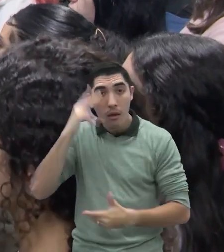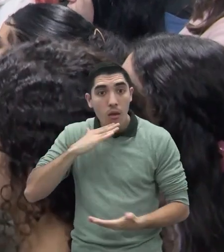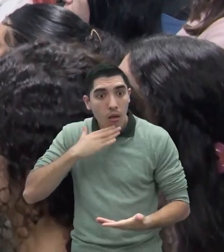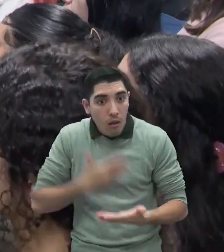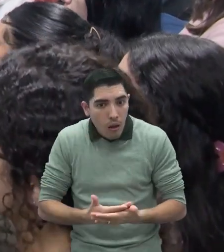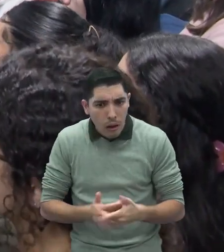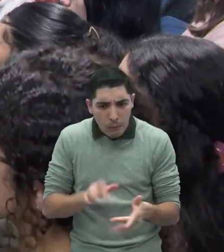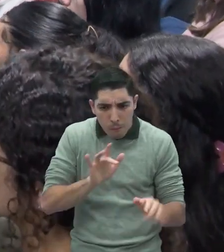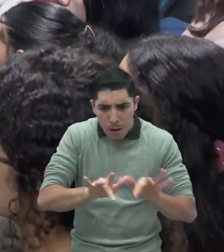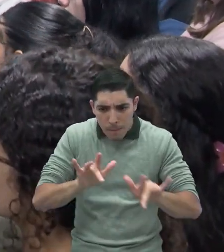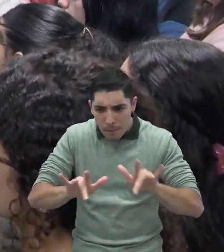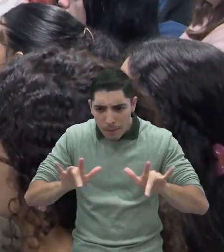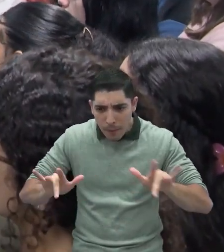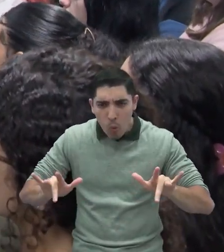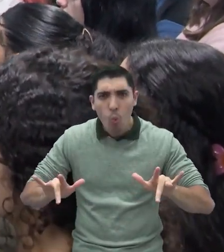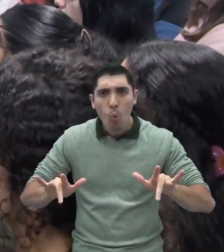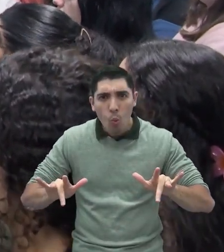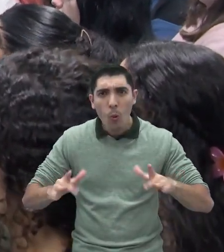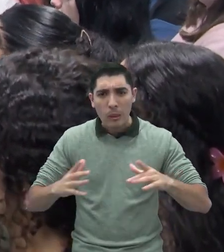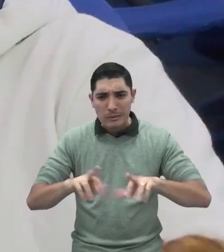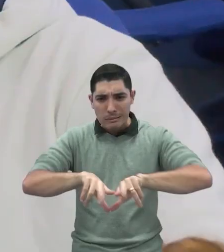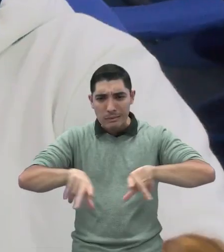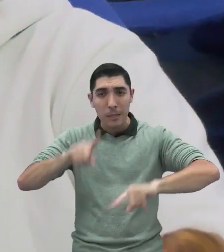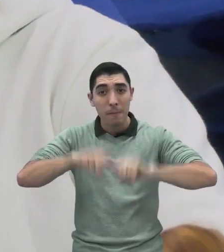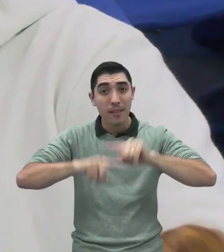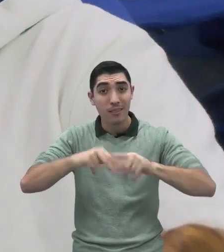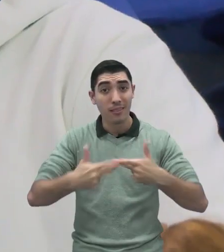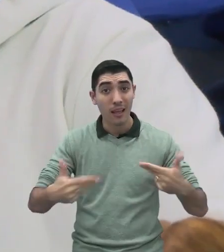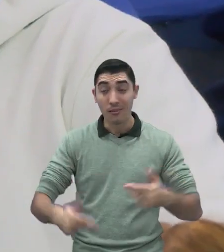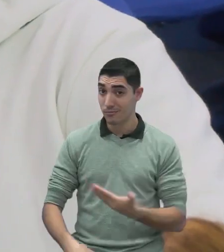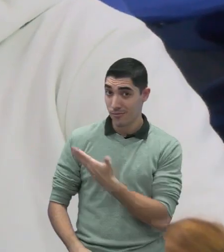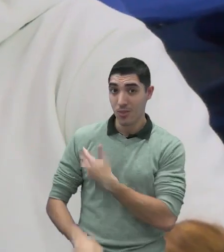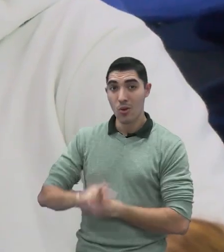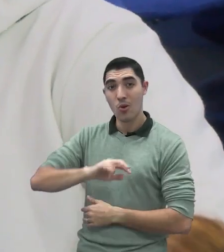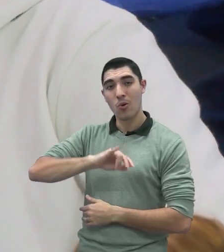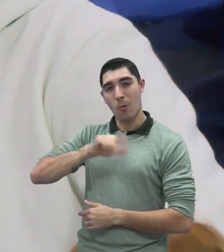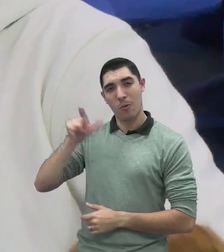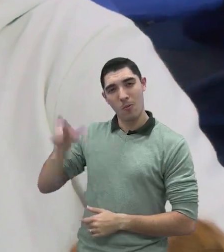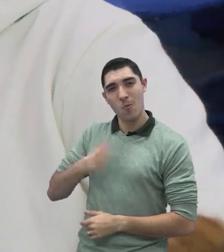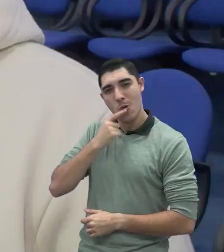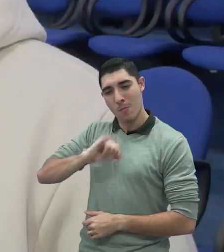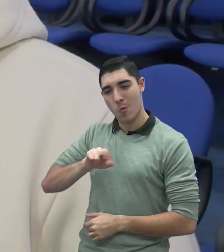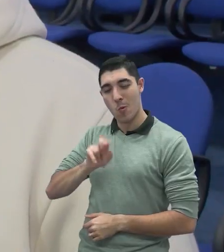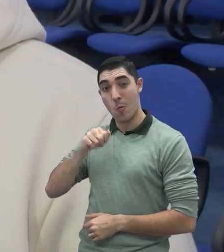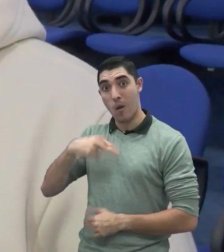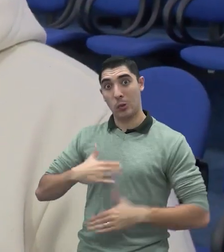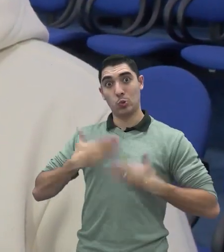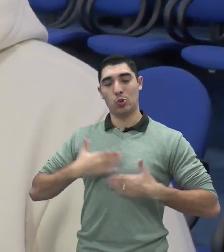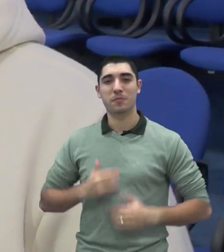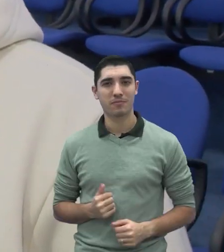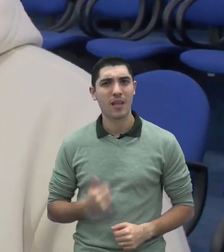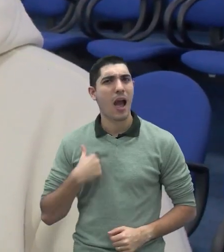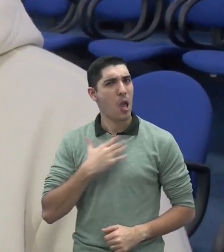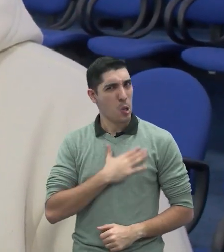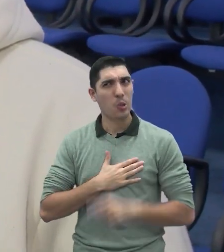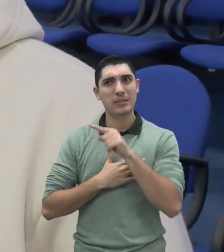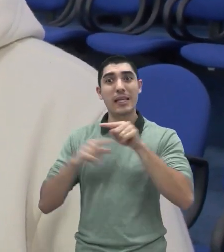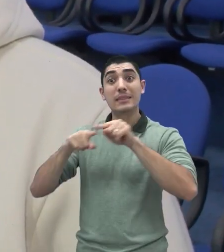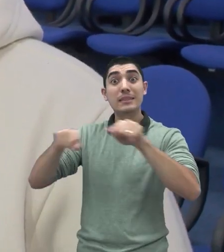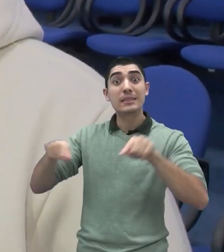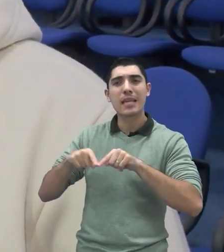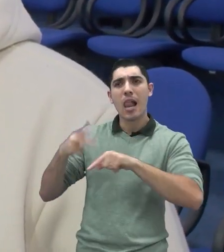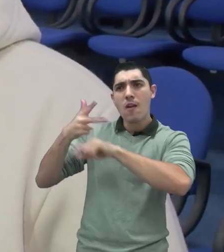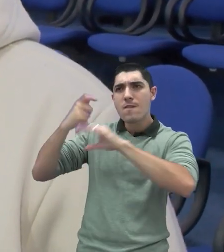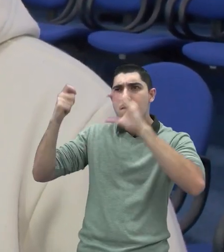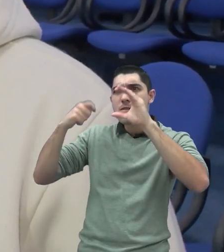não se impressione com tantos botões e equipamentos. Essa foi a parte que mais encantou o Juan. Eu gostei muito do estúdio. No estúdio achei mais legal,